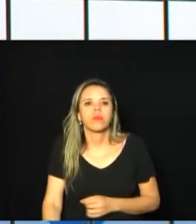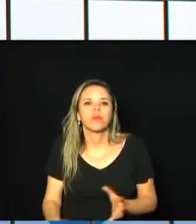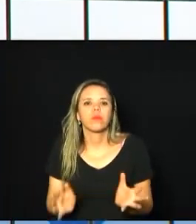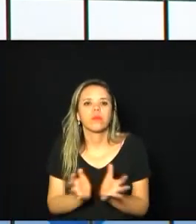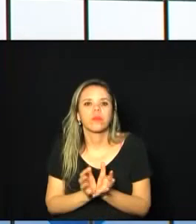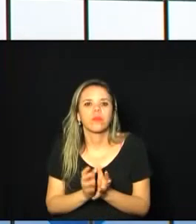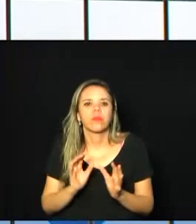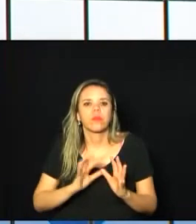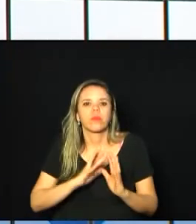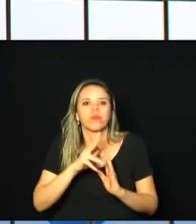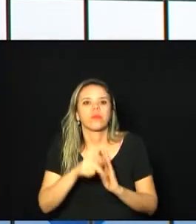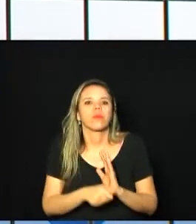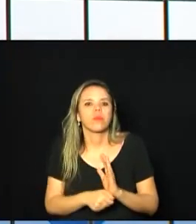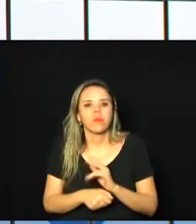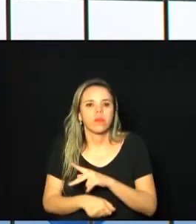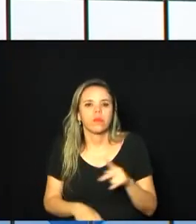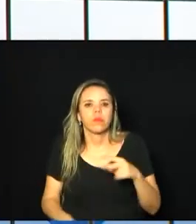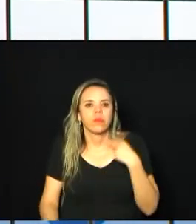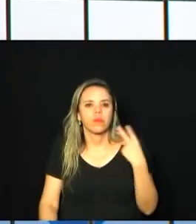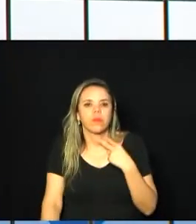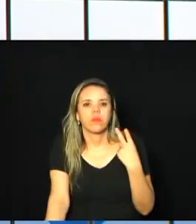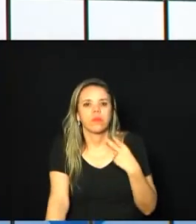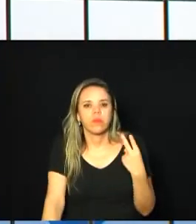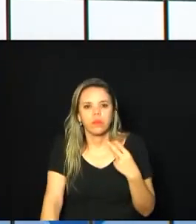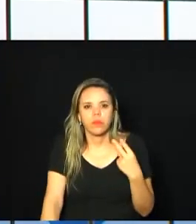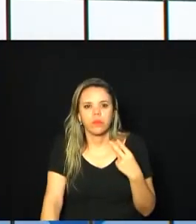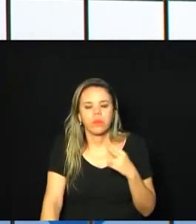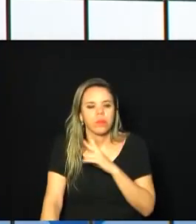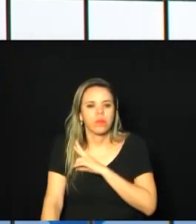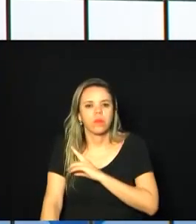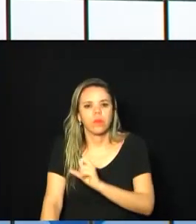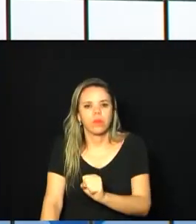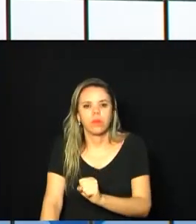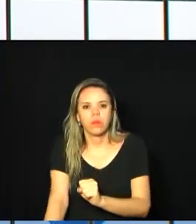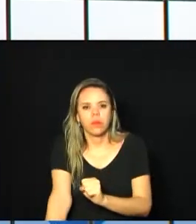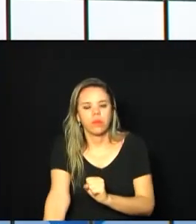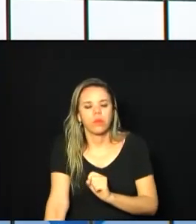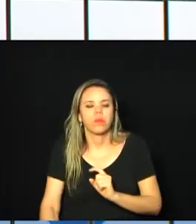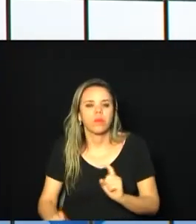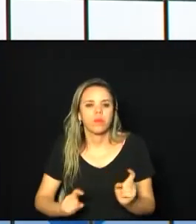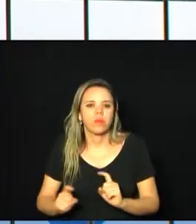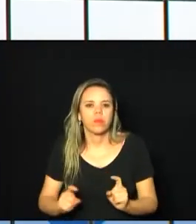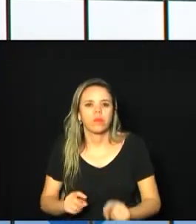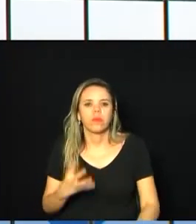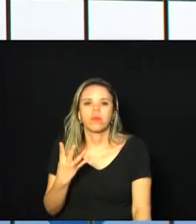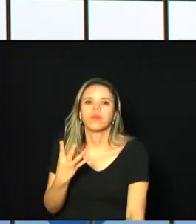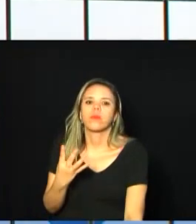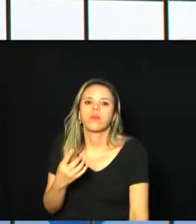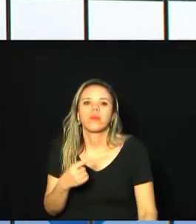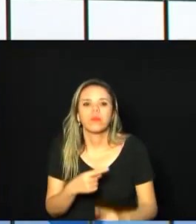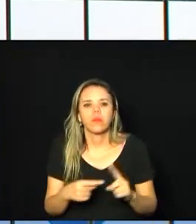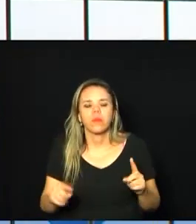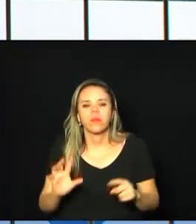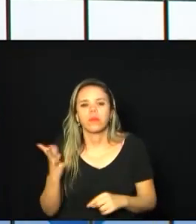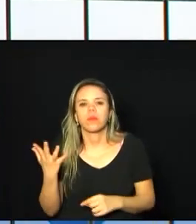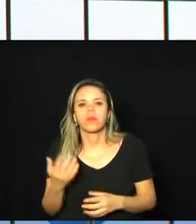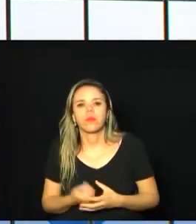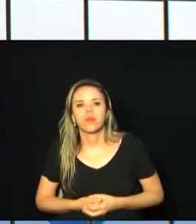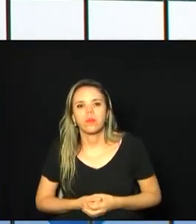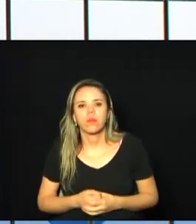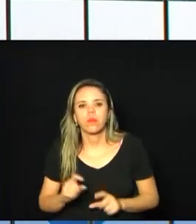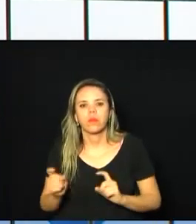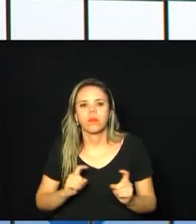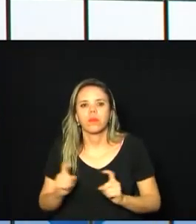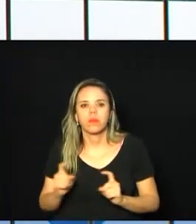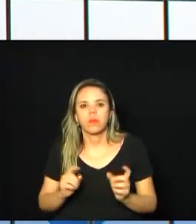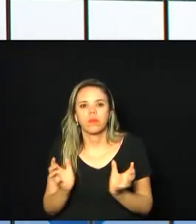Comissão de Meio Ambiente, presidida pelo vereador Luiz Rossini, também se reúne. 4h30 acontece a